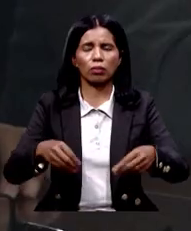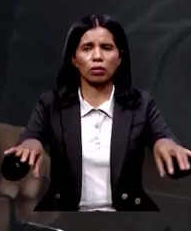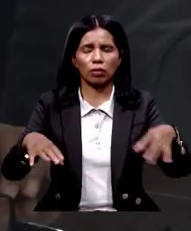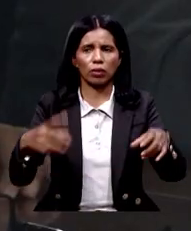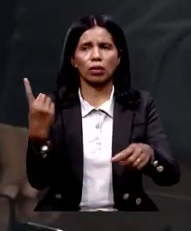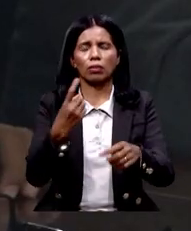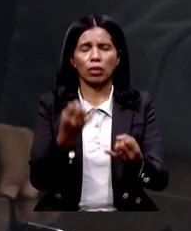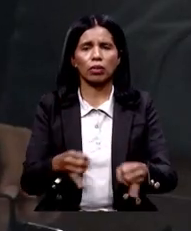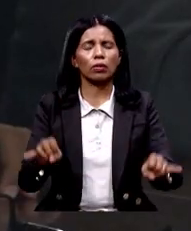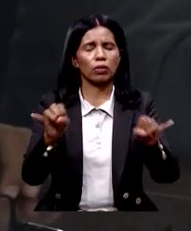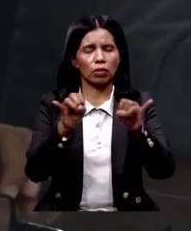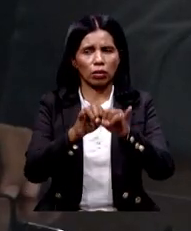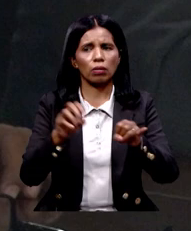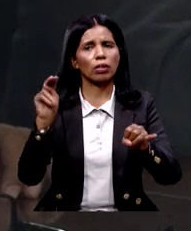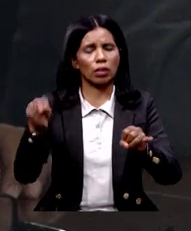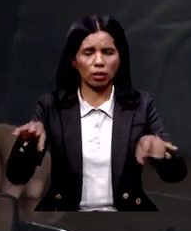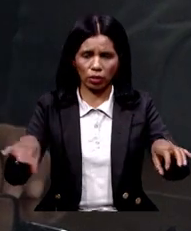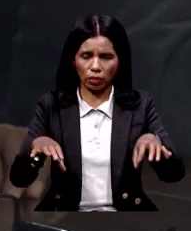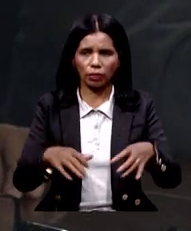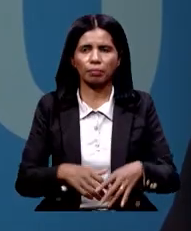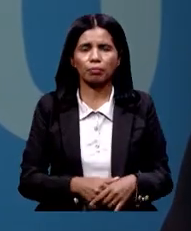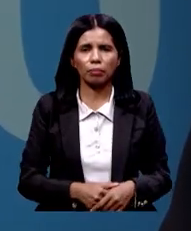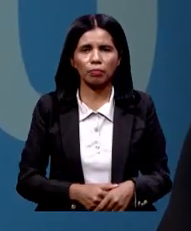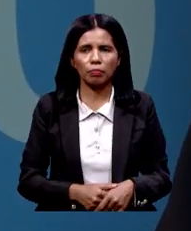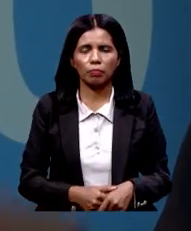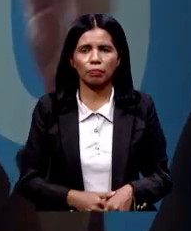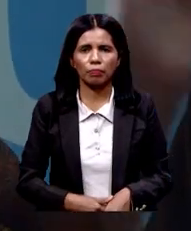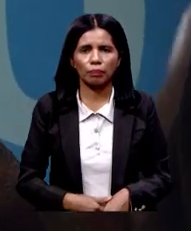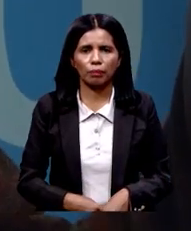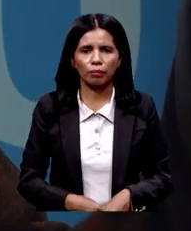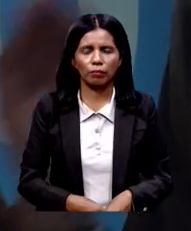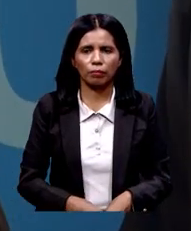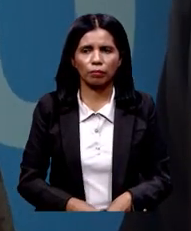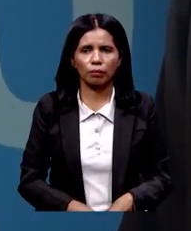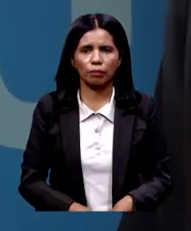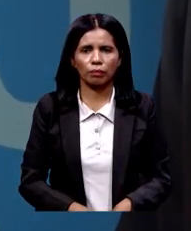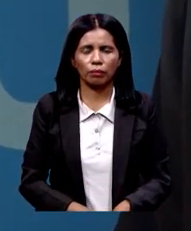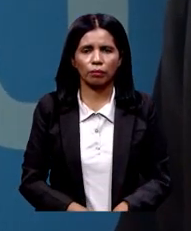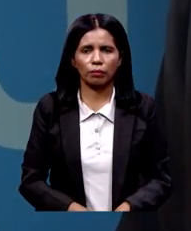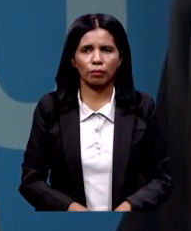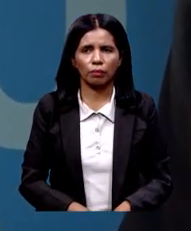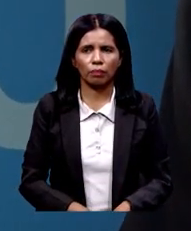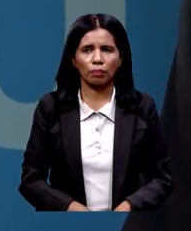em instituição nem serviço. Today we have a very close partnership with TBS.